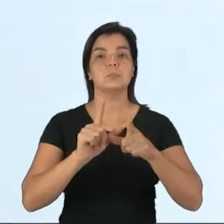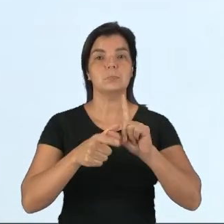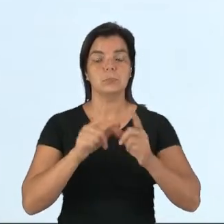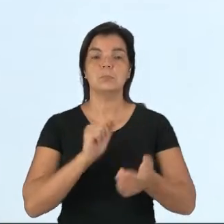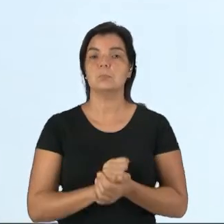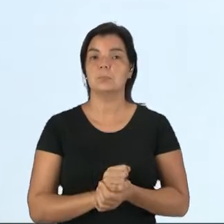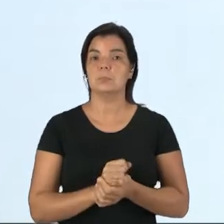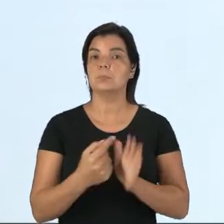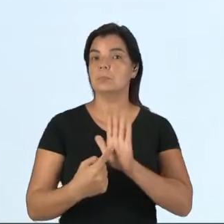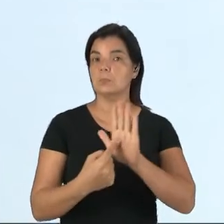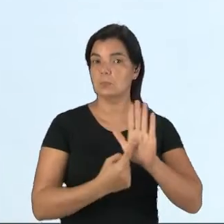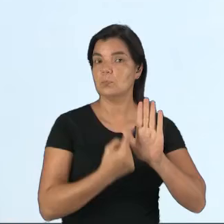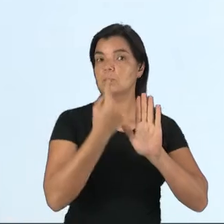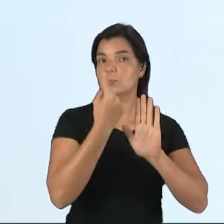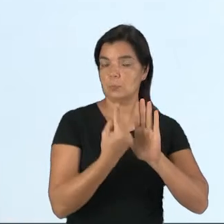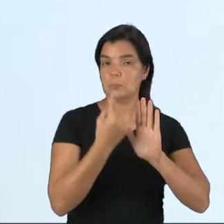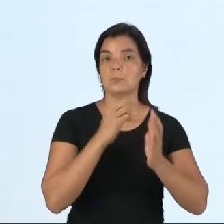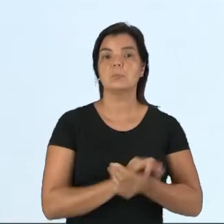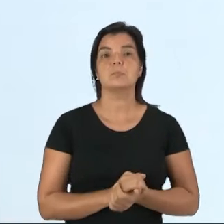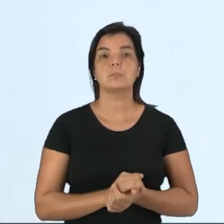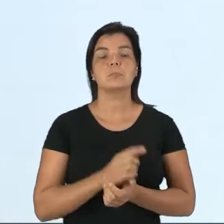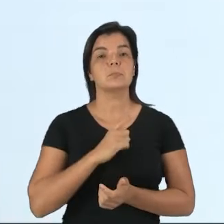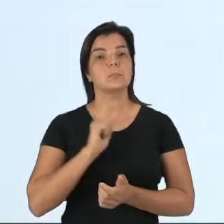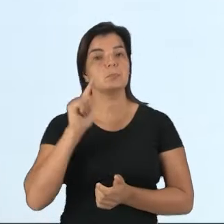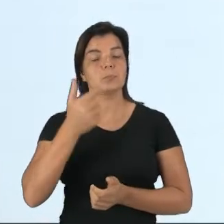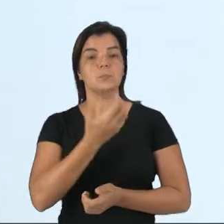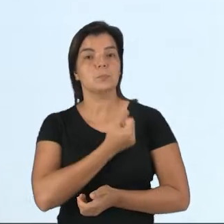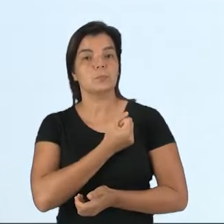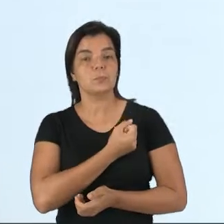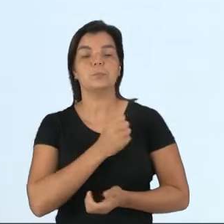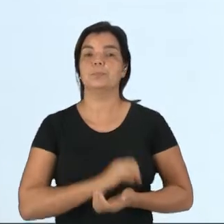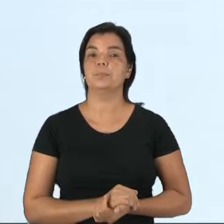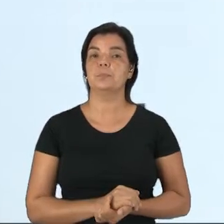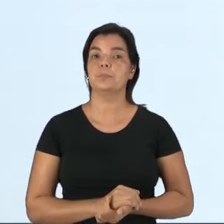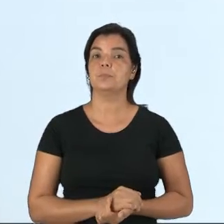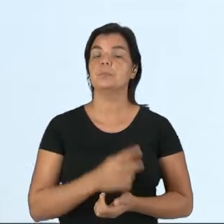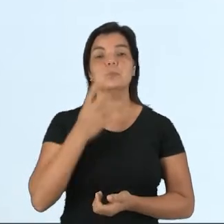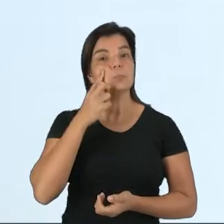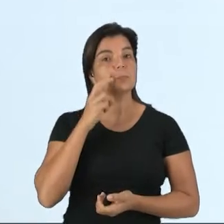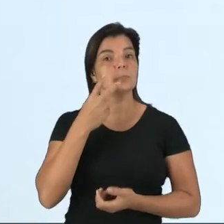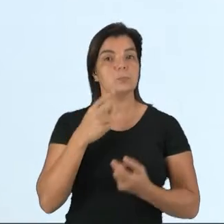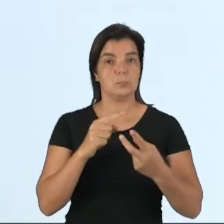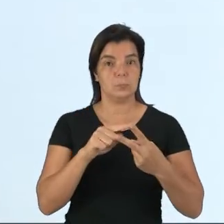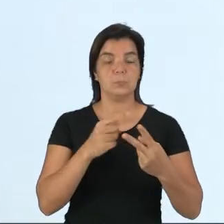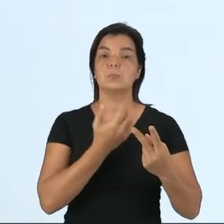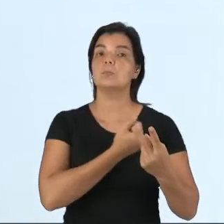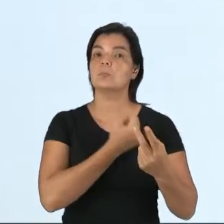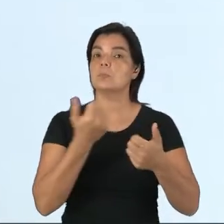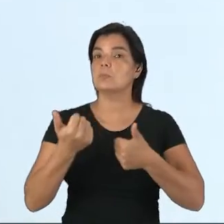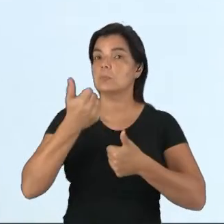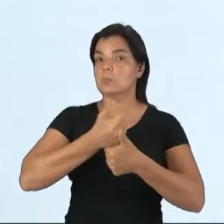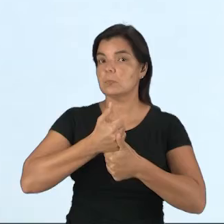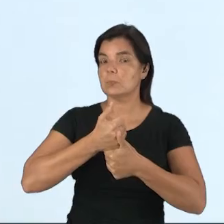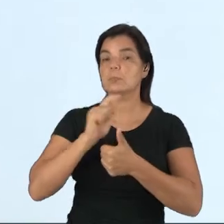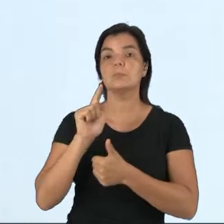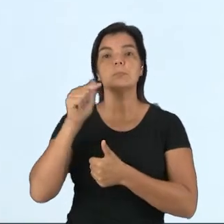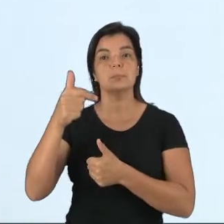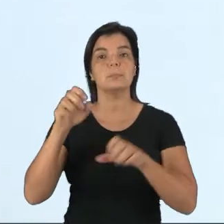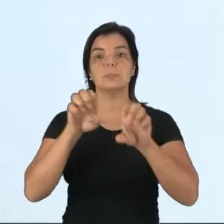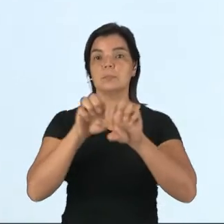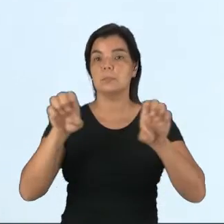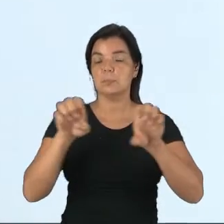vai evidenciar uma e vamos ter um certo valor. Quando você evidenciar esse valor, você vai substituir na outra